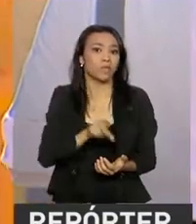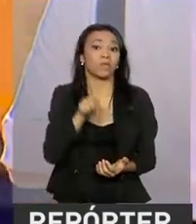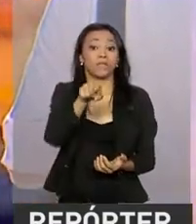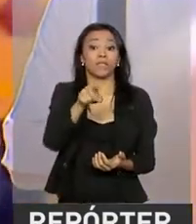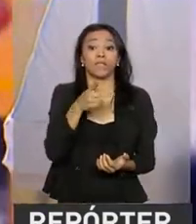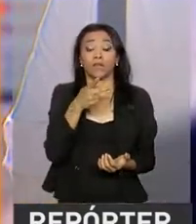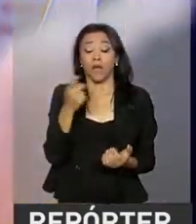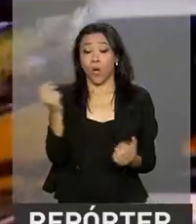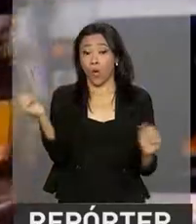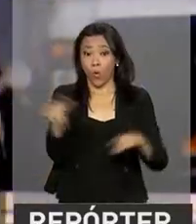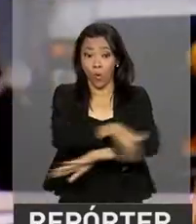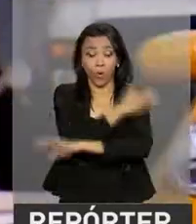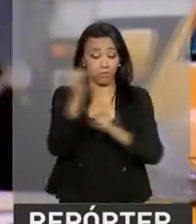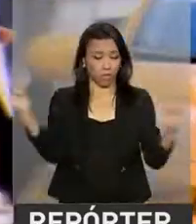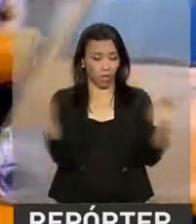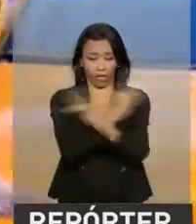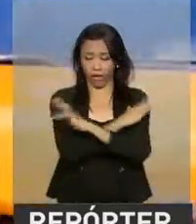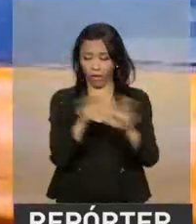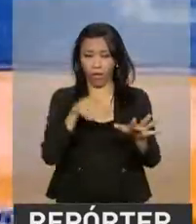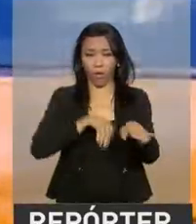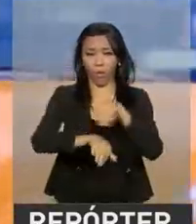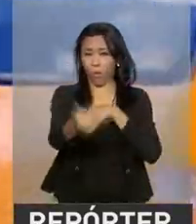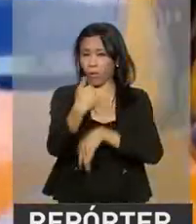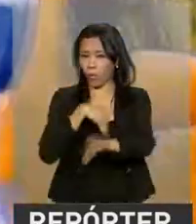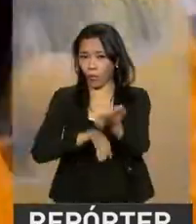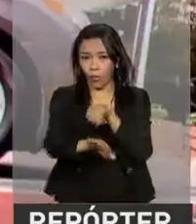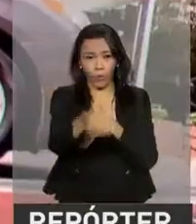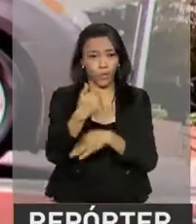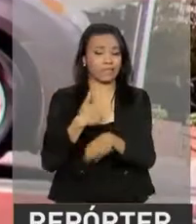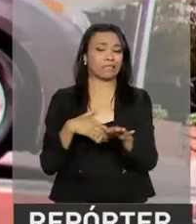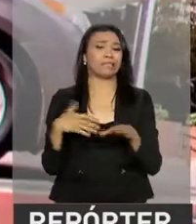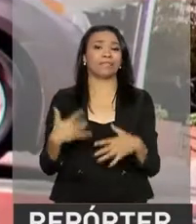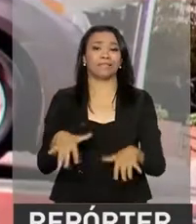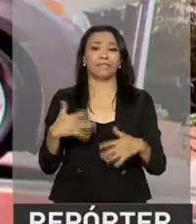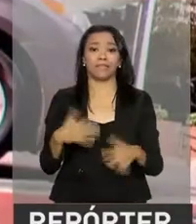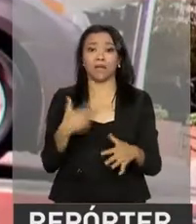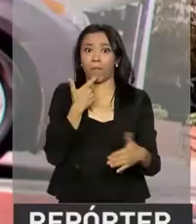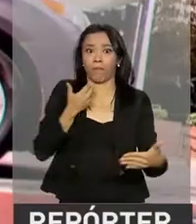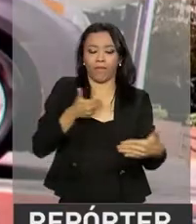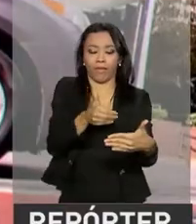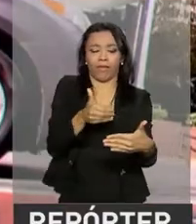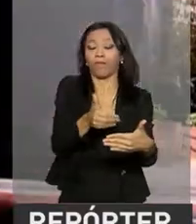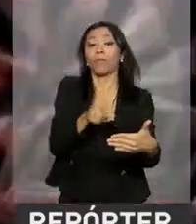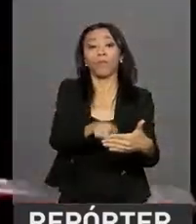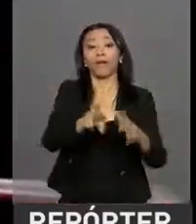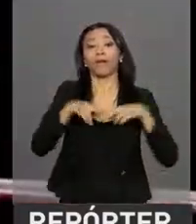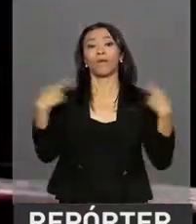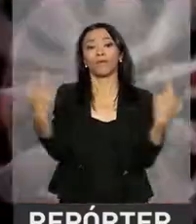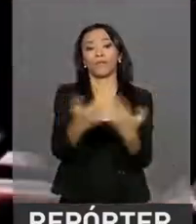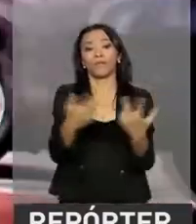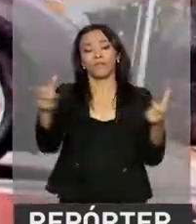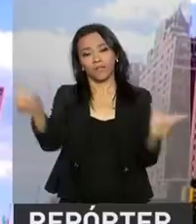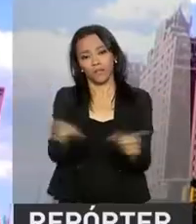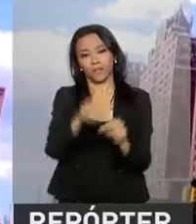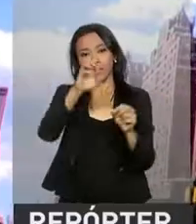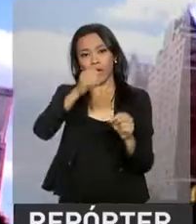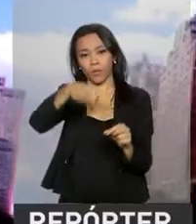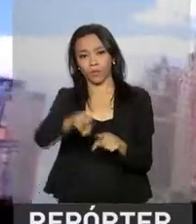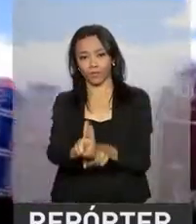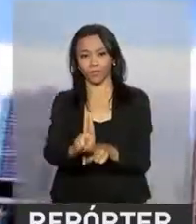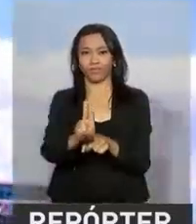ruas movimentadas e trânsito intenso aumenta ainda mais às vésperas da Assembleia Geral da ONU.